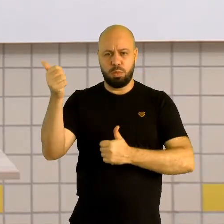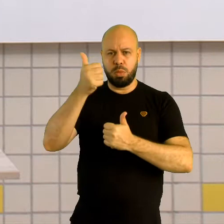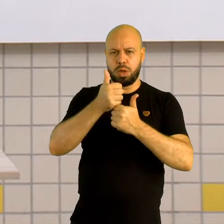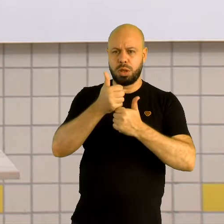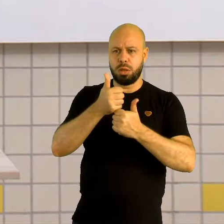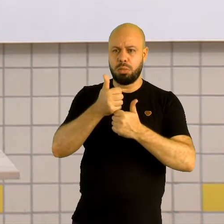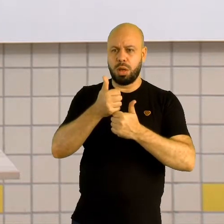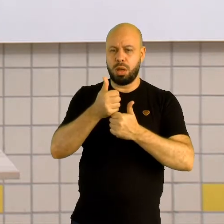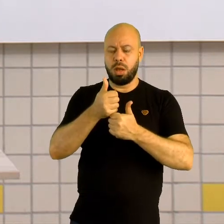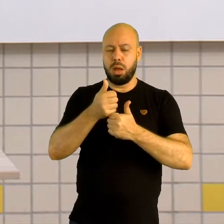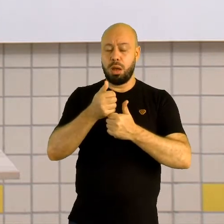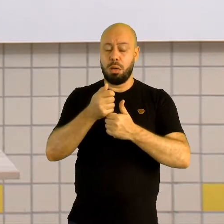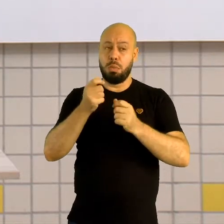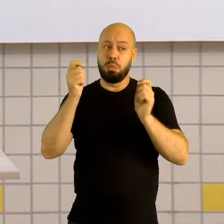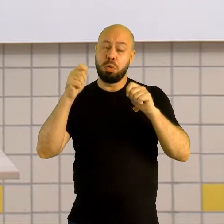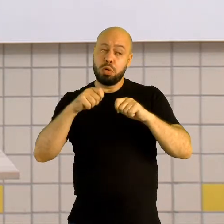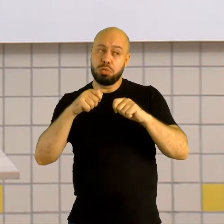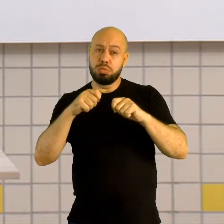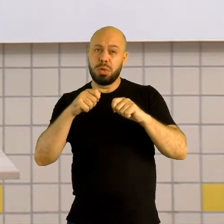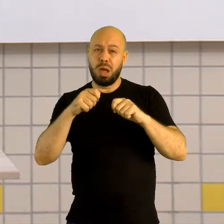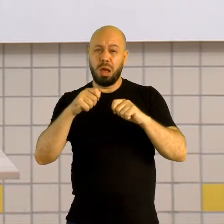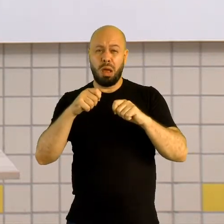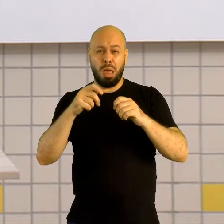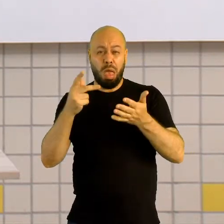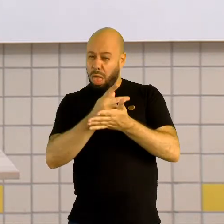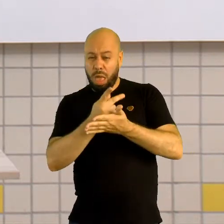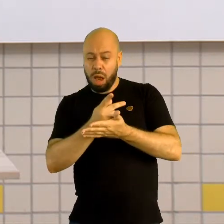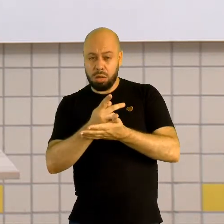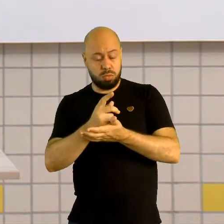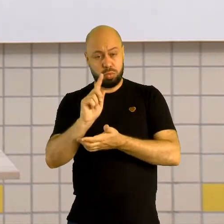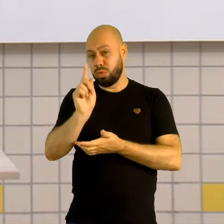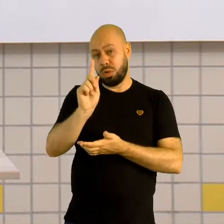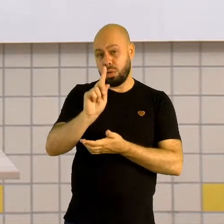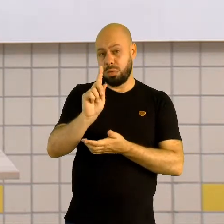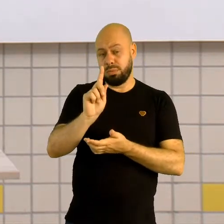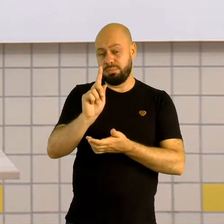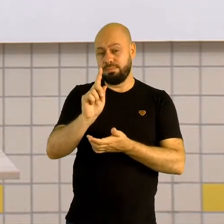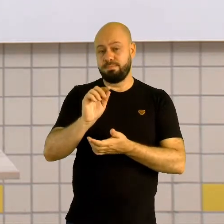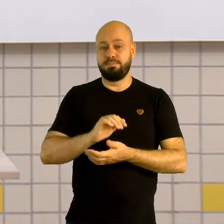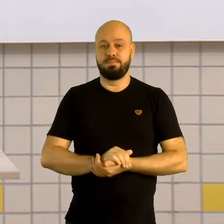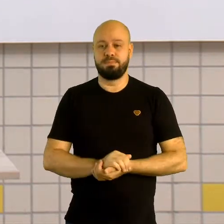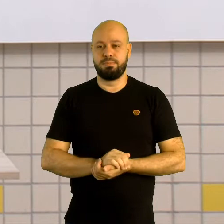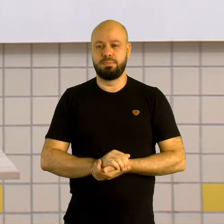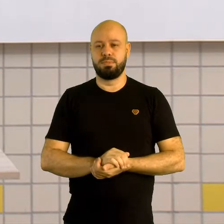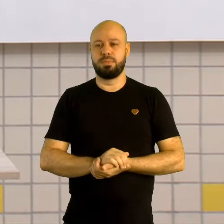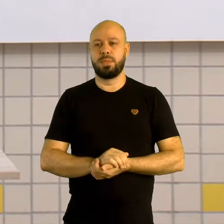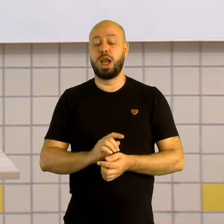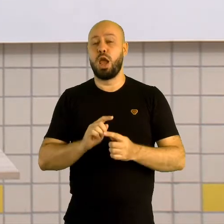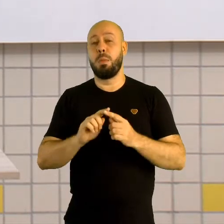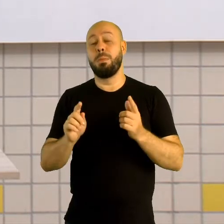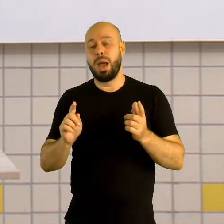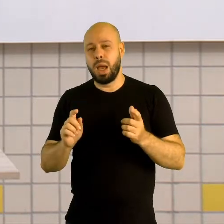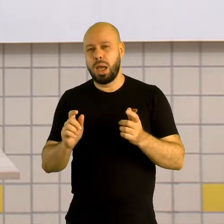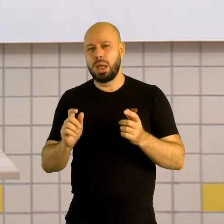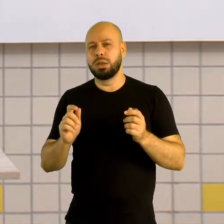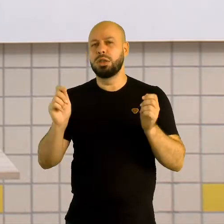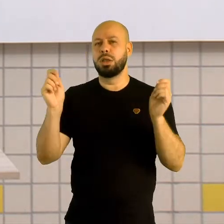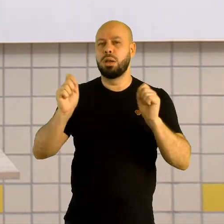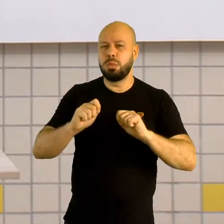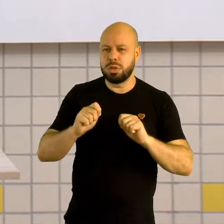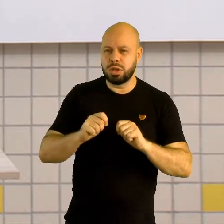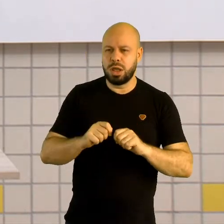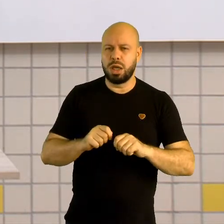Posso. Estaria errado? Não. Acontece que você pode usar o